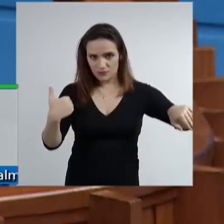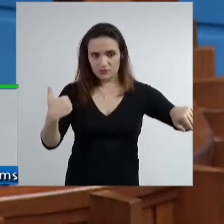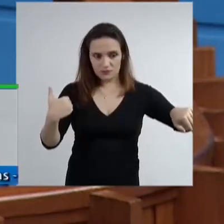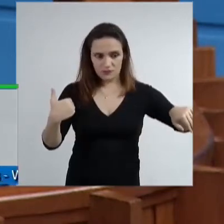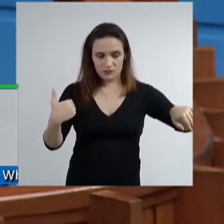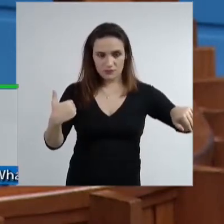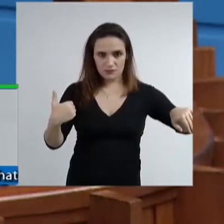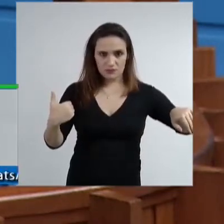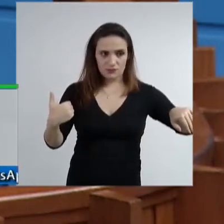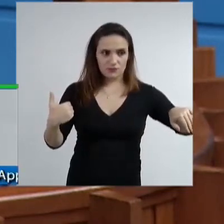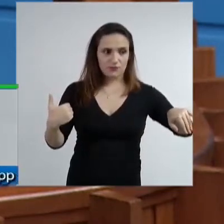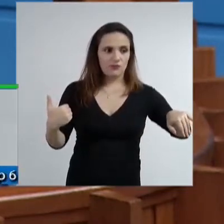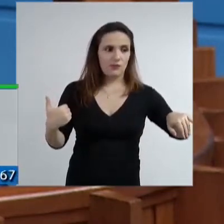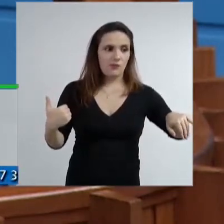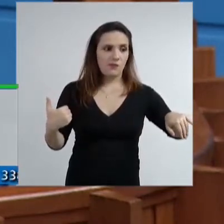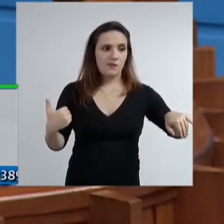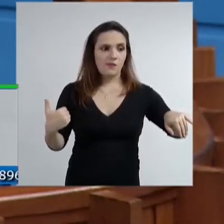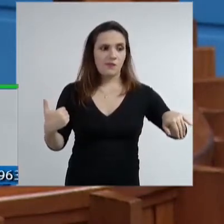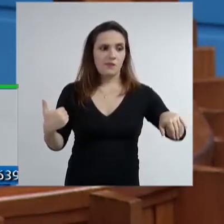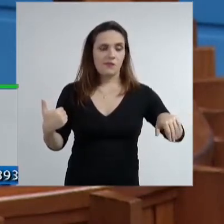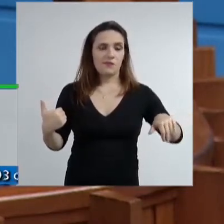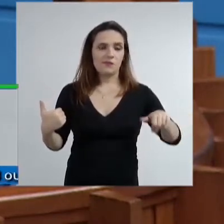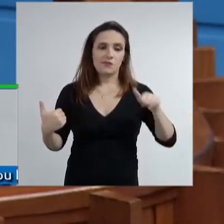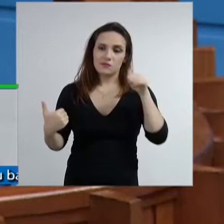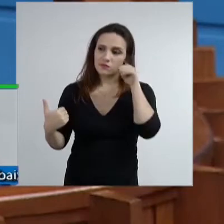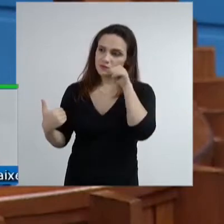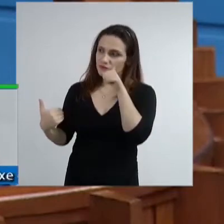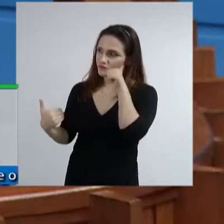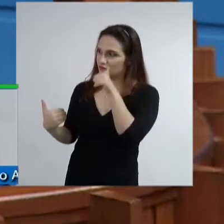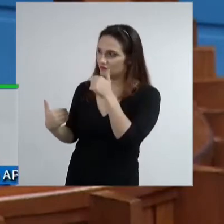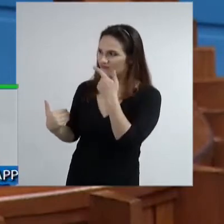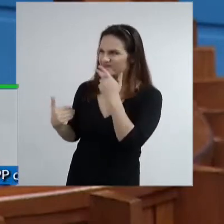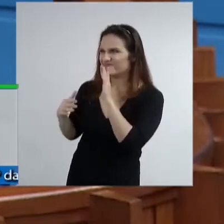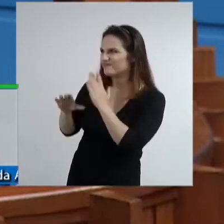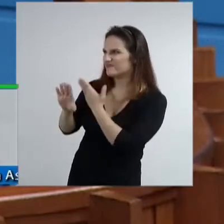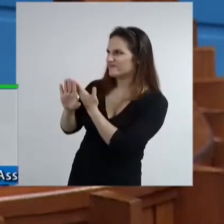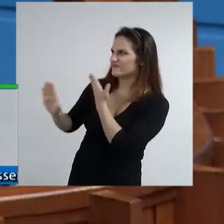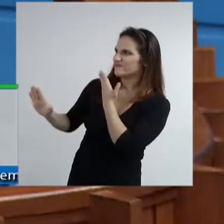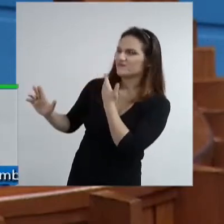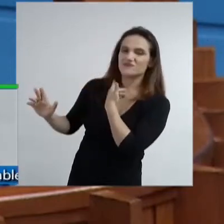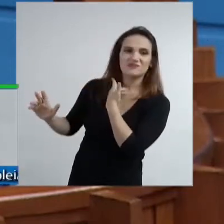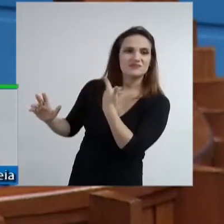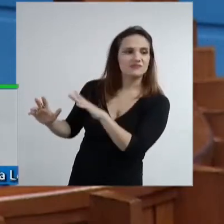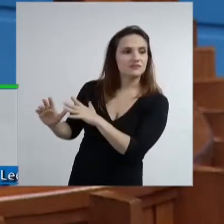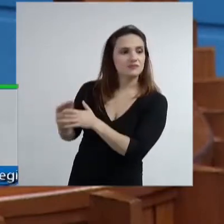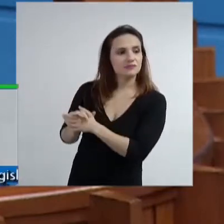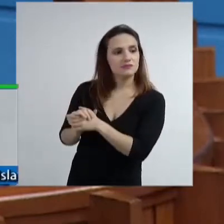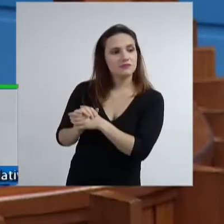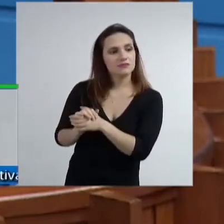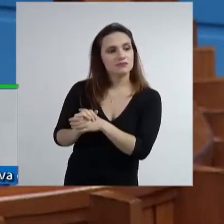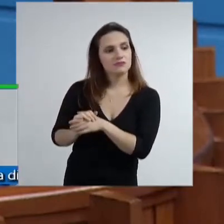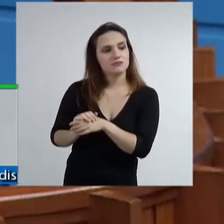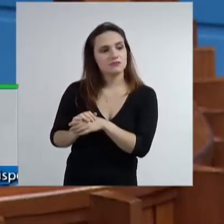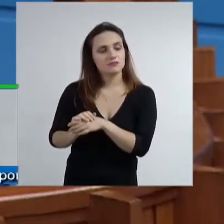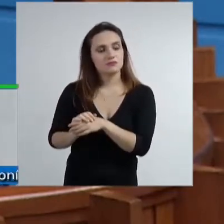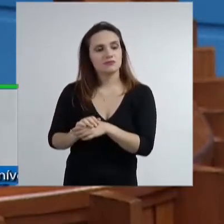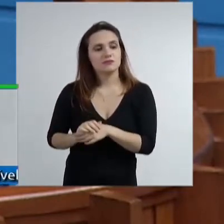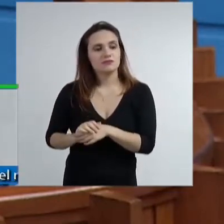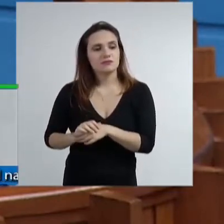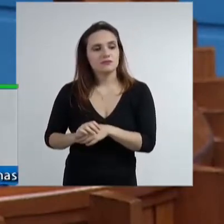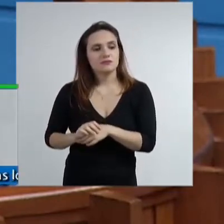mulher é que entra com o pé, eles entram com a outra parte do corpo, eles não